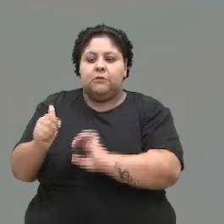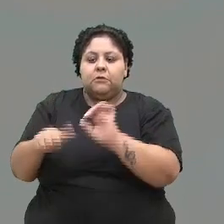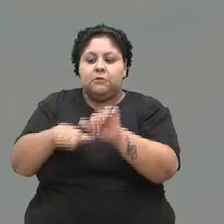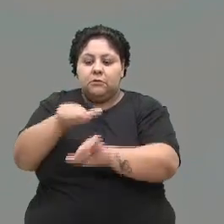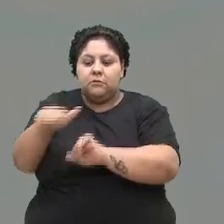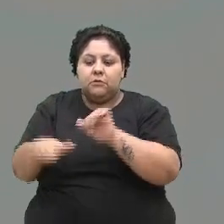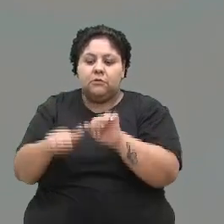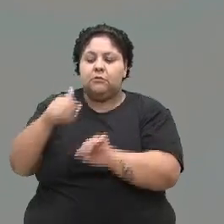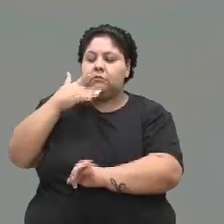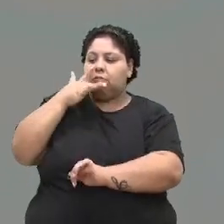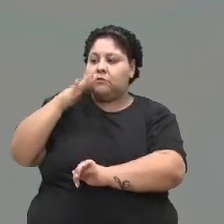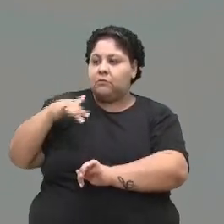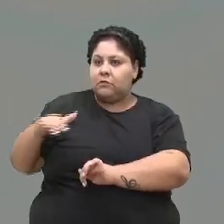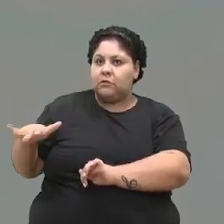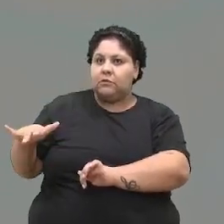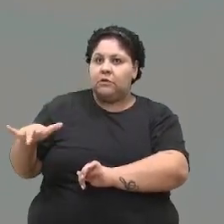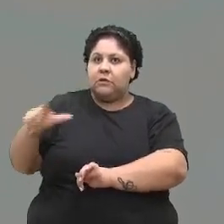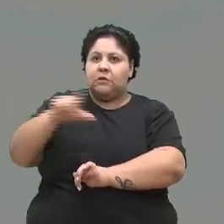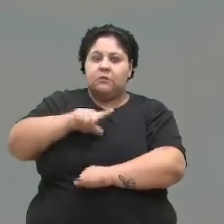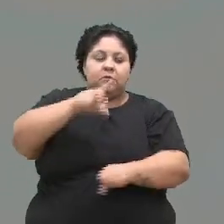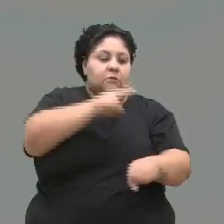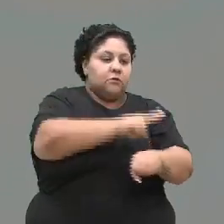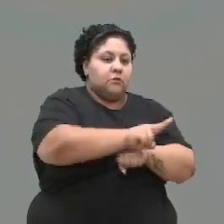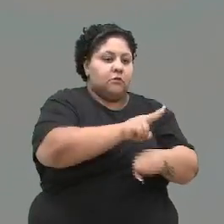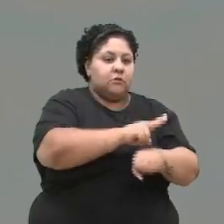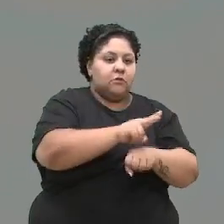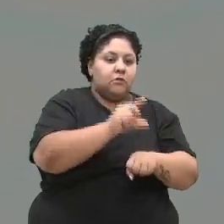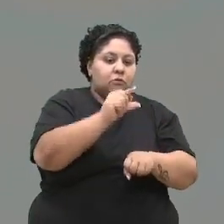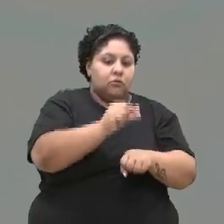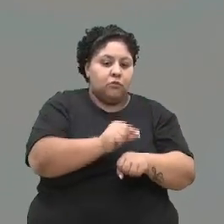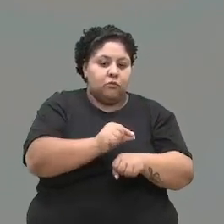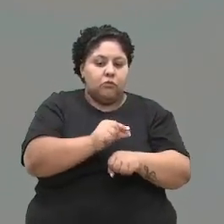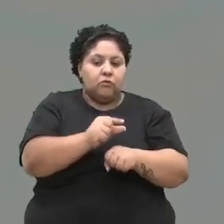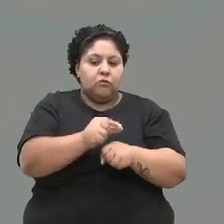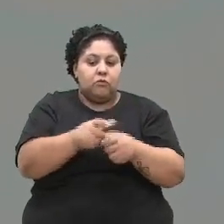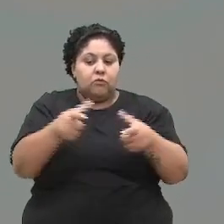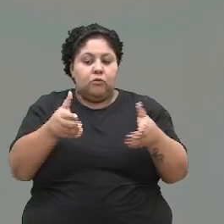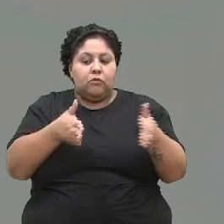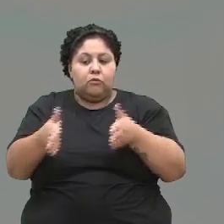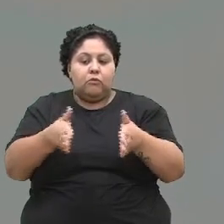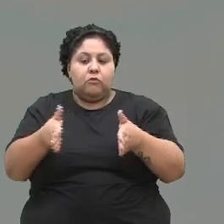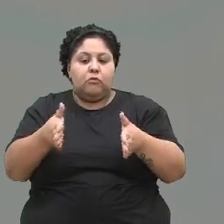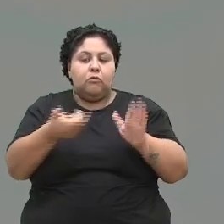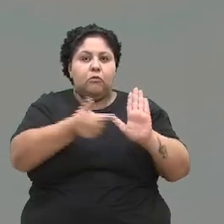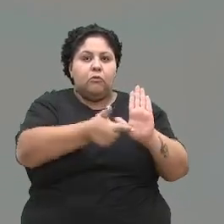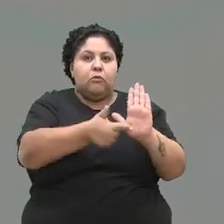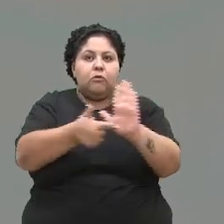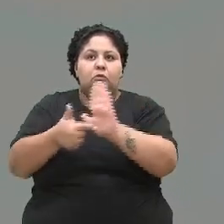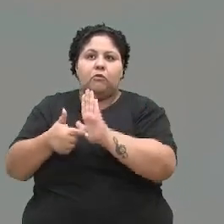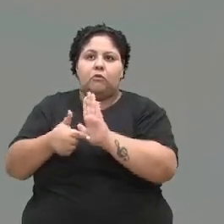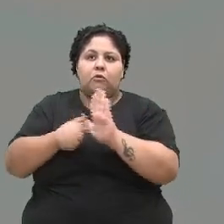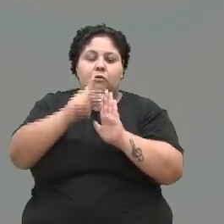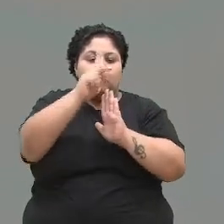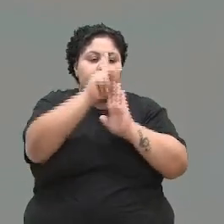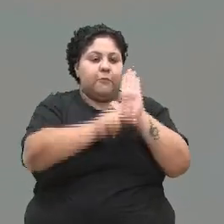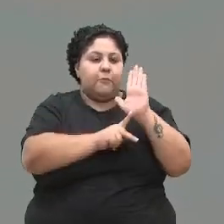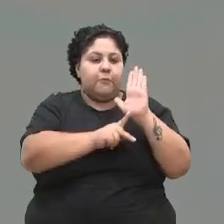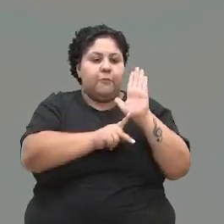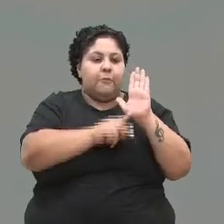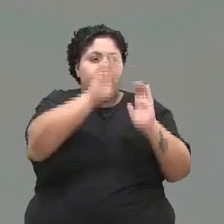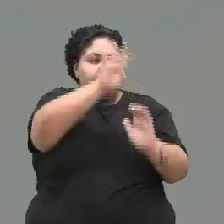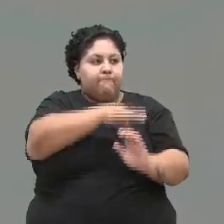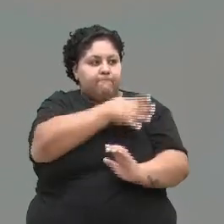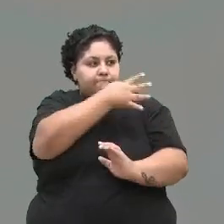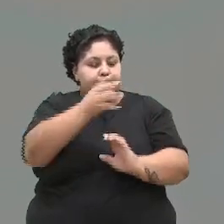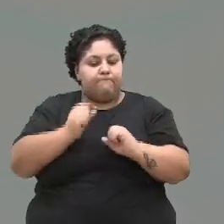e de crianças que estão sem vagas no curto e médio prazo? Apresentar o planejamento, cronograma das ações, além